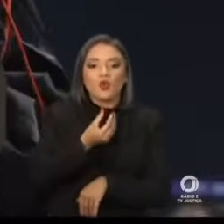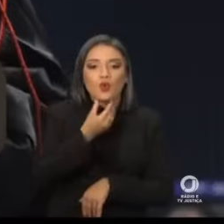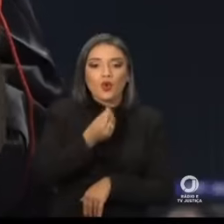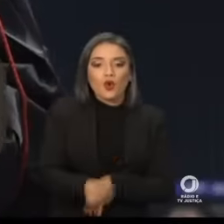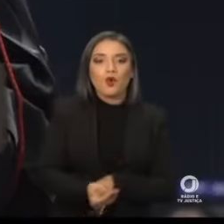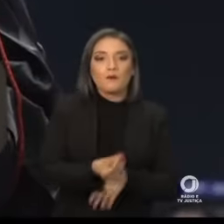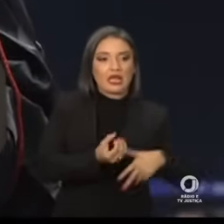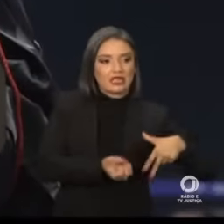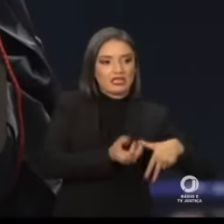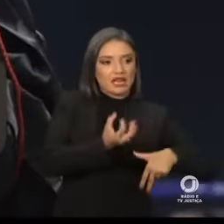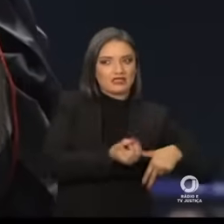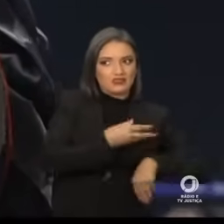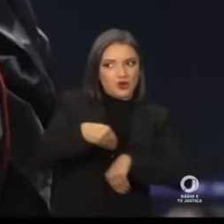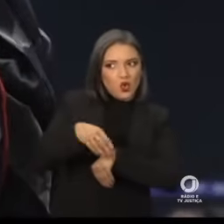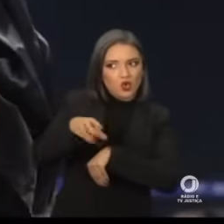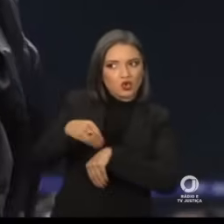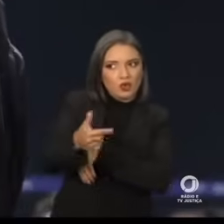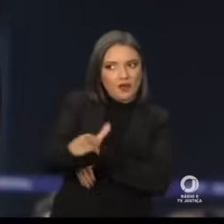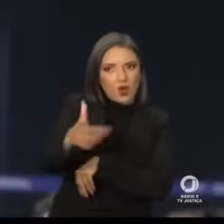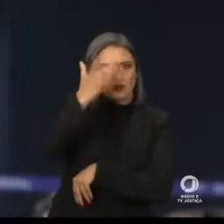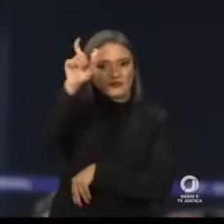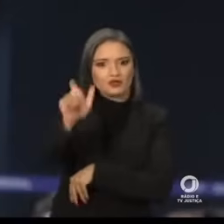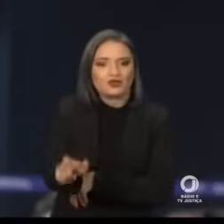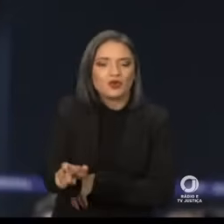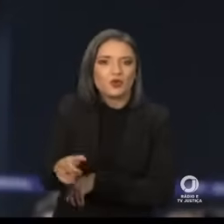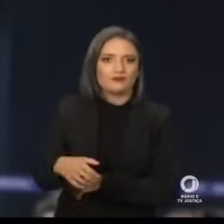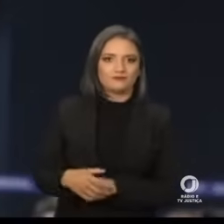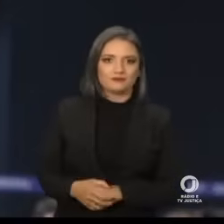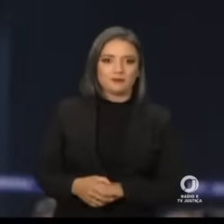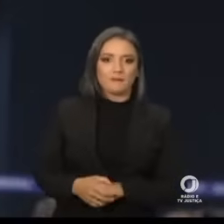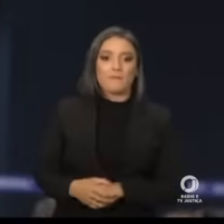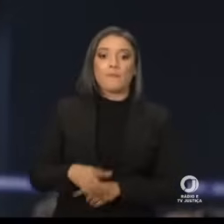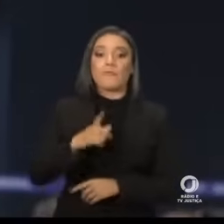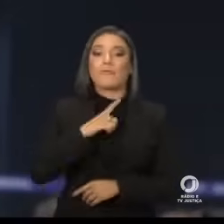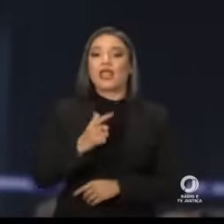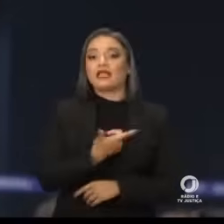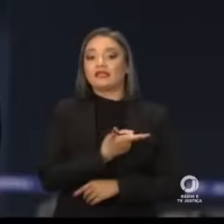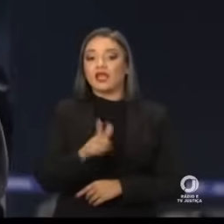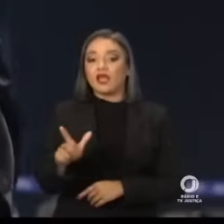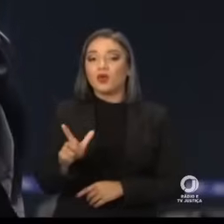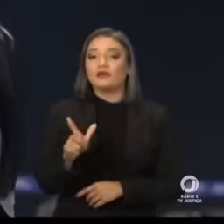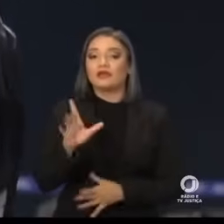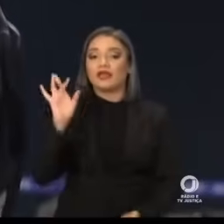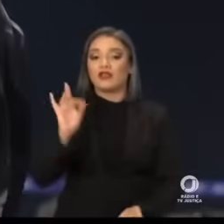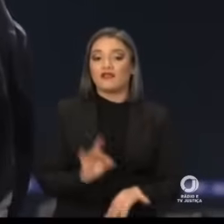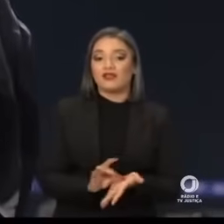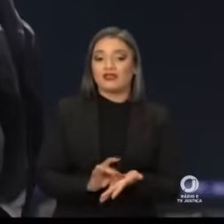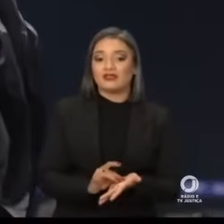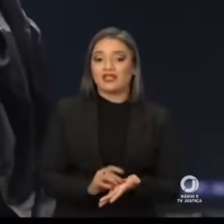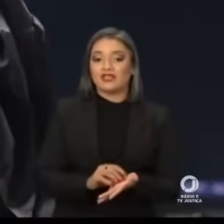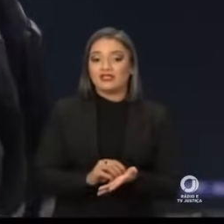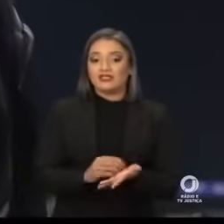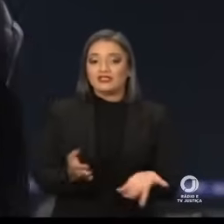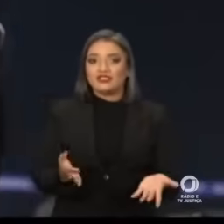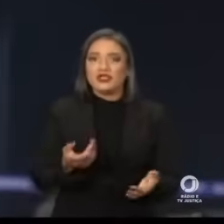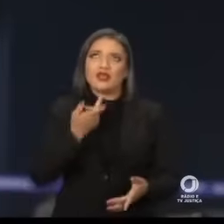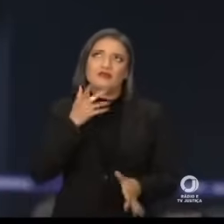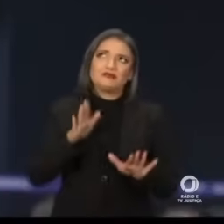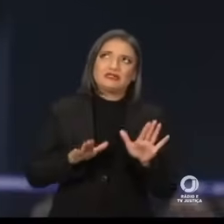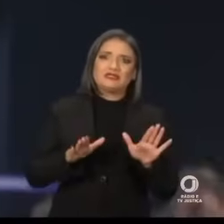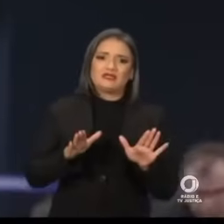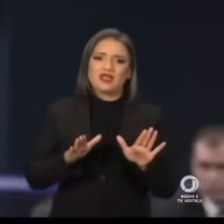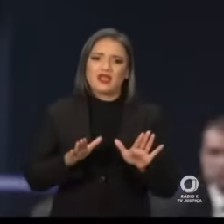terceiros. O que tem é mais uma conversa em que ele está, na verdade, questionando a sua própria voluntariedade. Ele diz